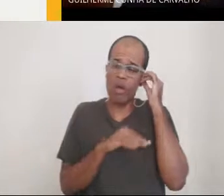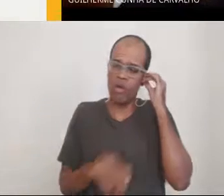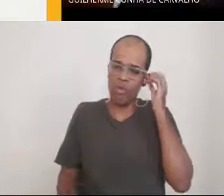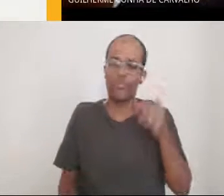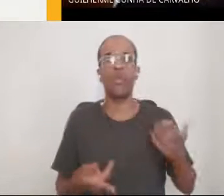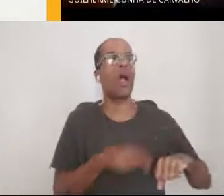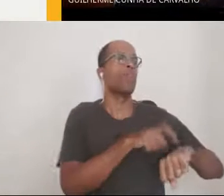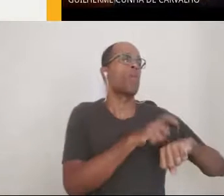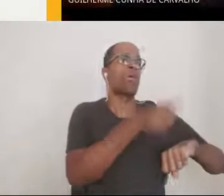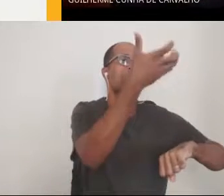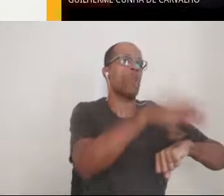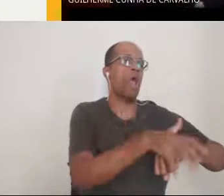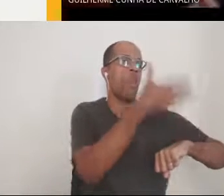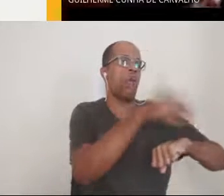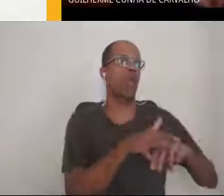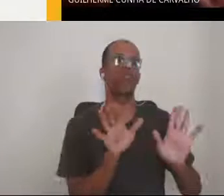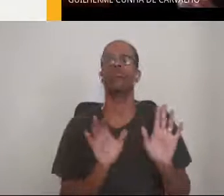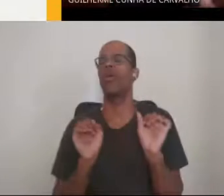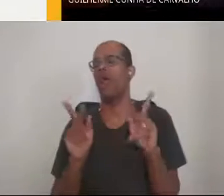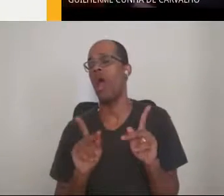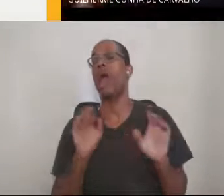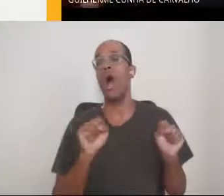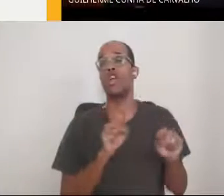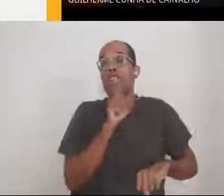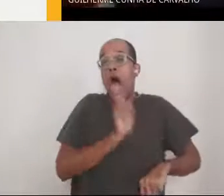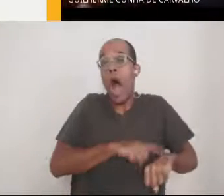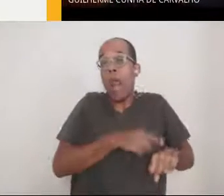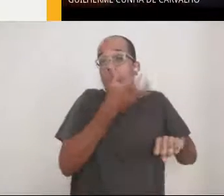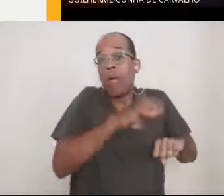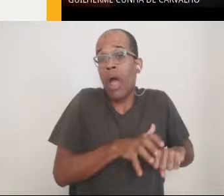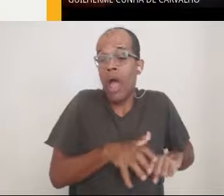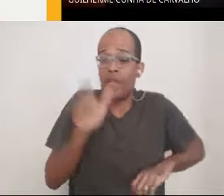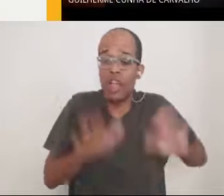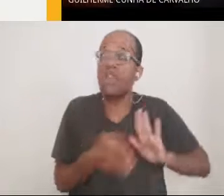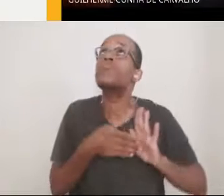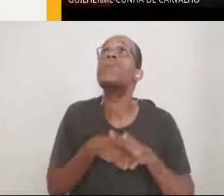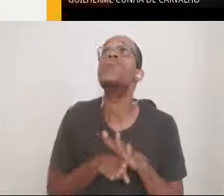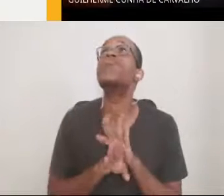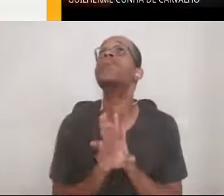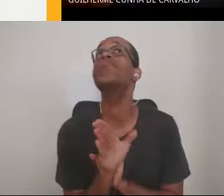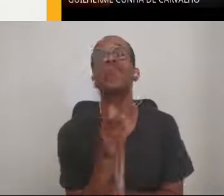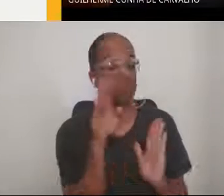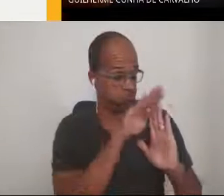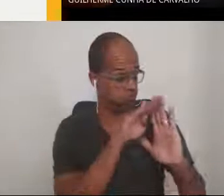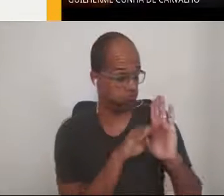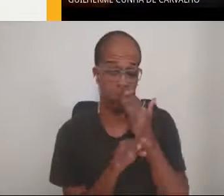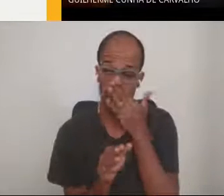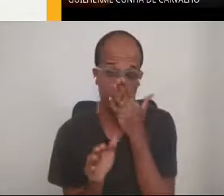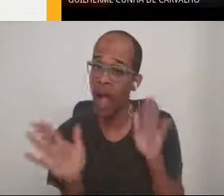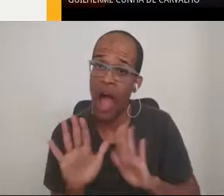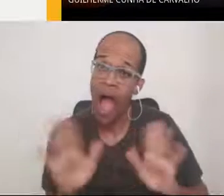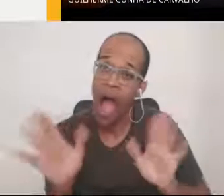naquele momento não vai querer tal. Não vai, no primeiro momento pode ser que o aluno nem esteja mais acostumado a seguir o horário da